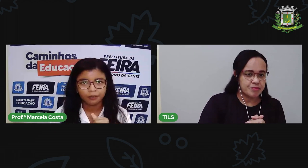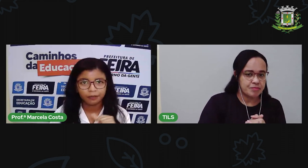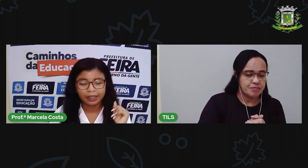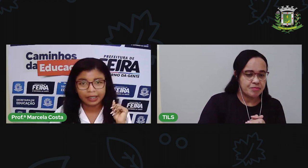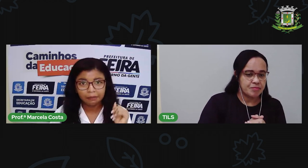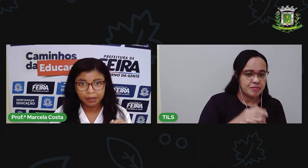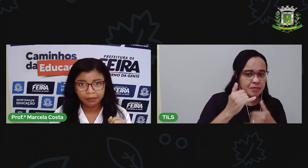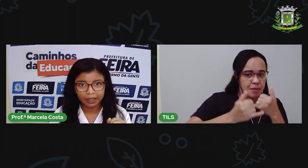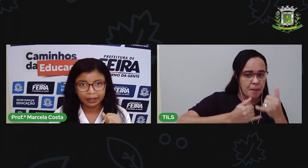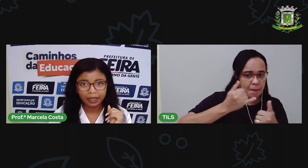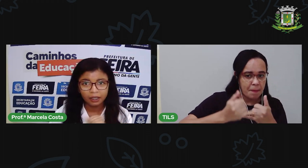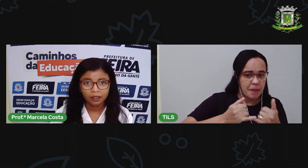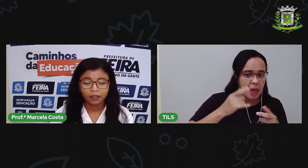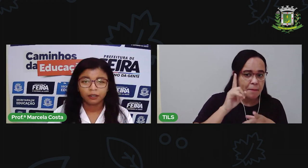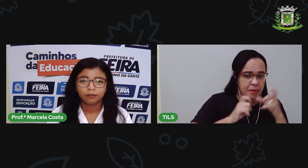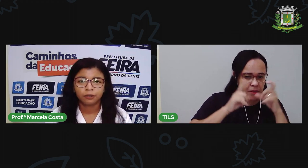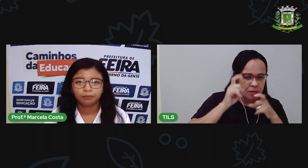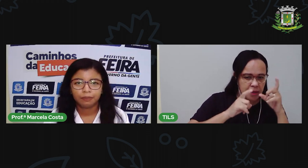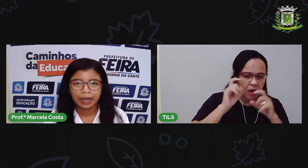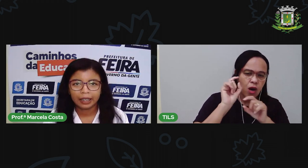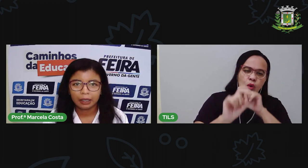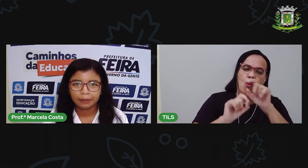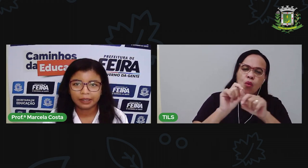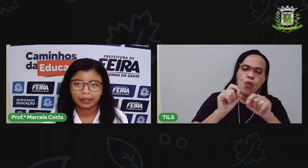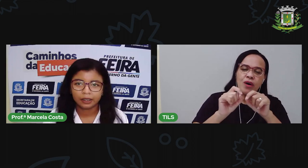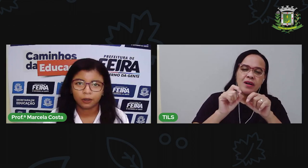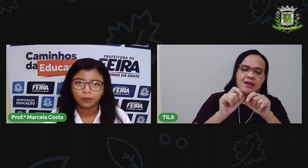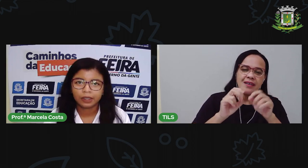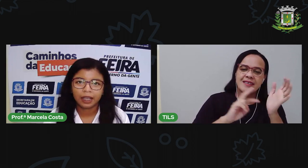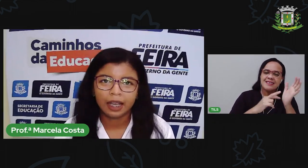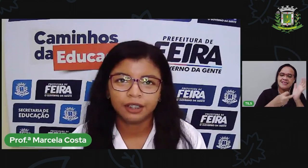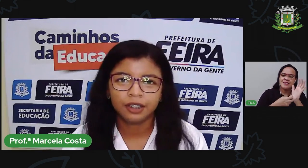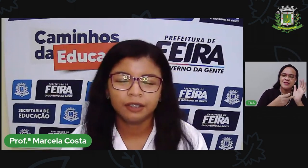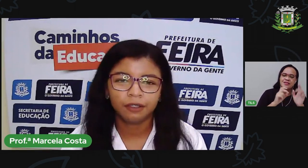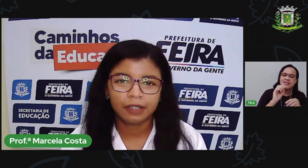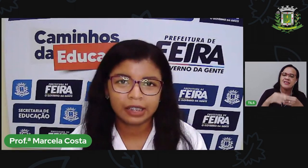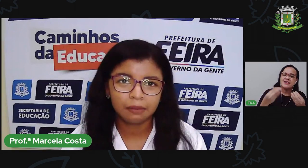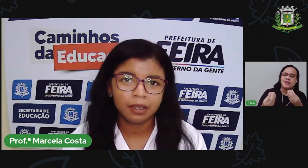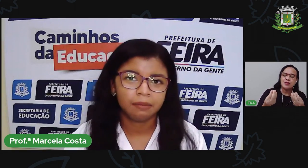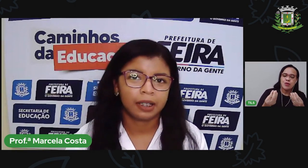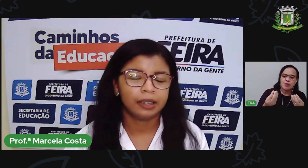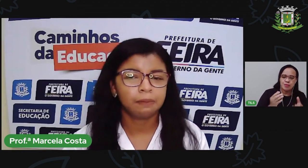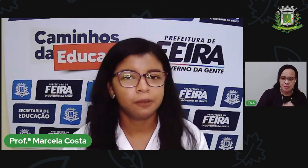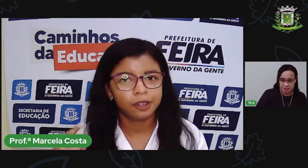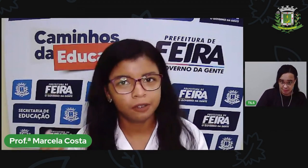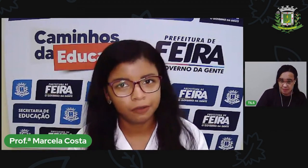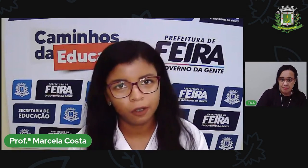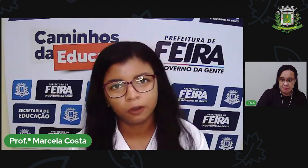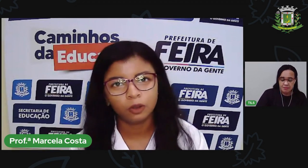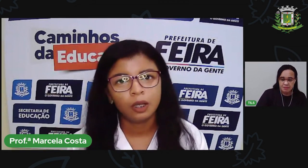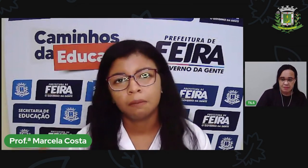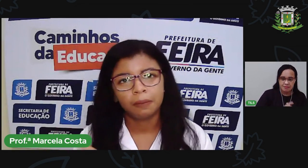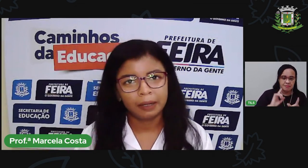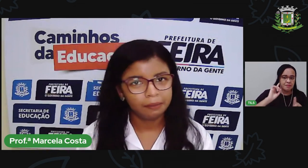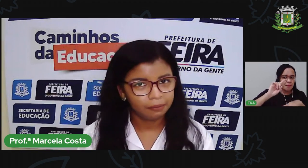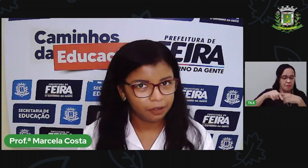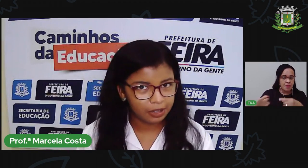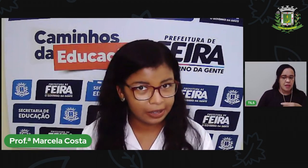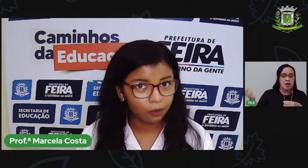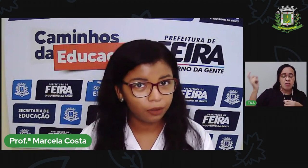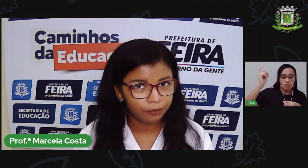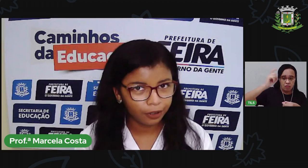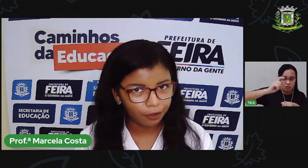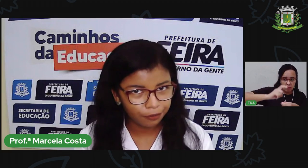E vou fazer a mímica, tá? Vou parar aqui a apresentação do slide e vou fazer a mímica. E depois eu volto para